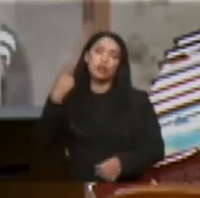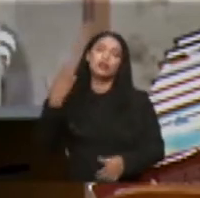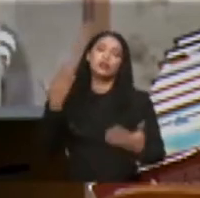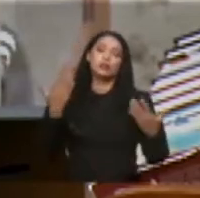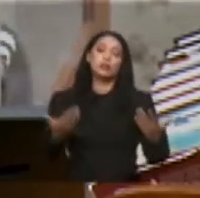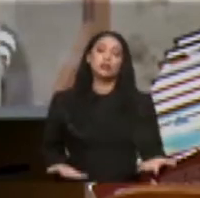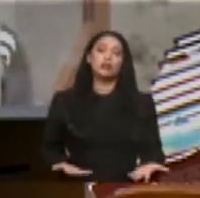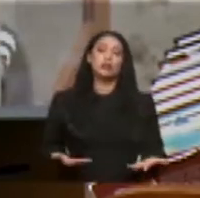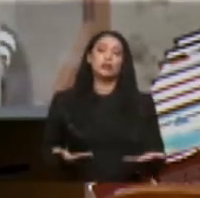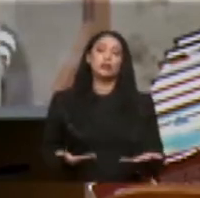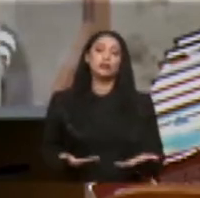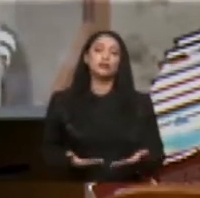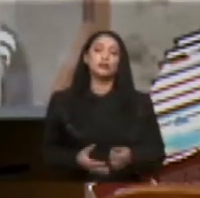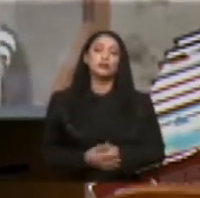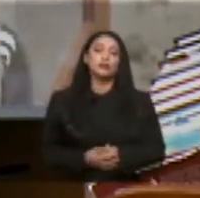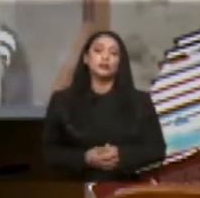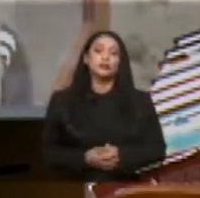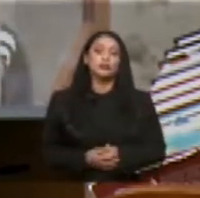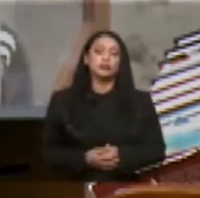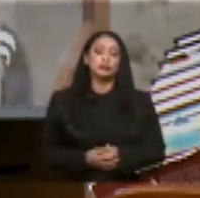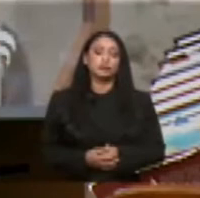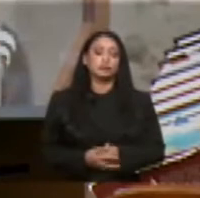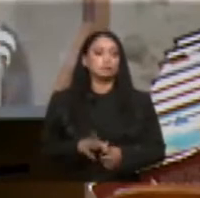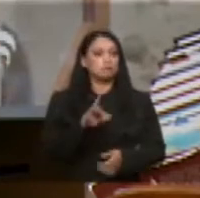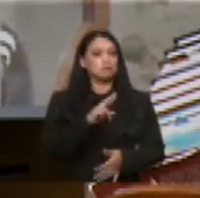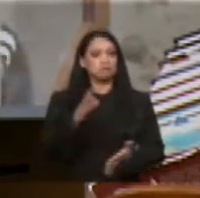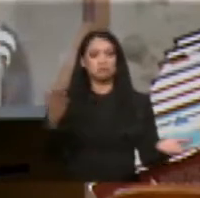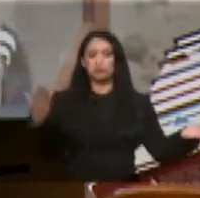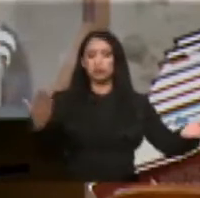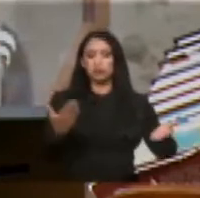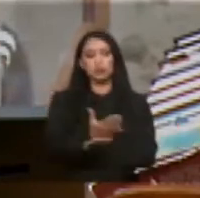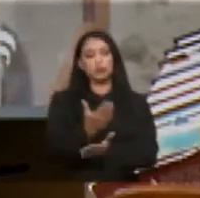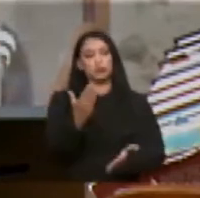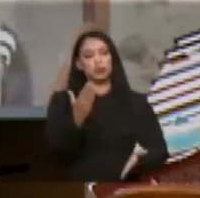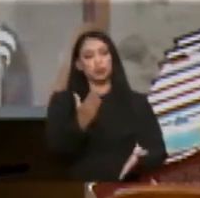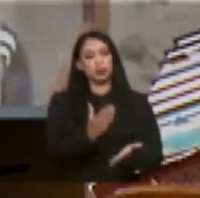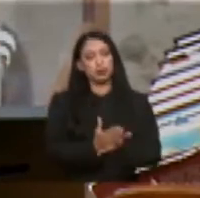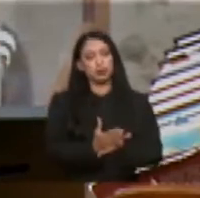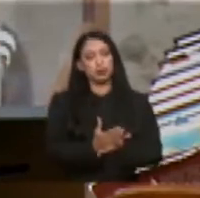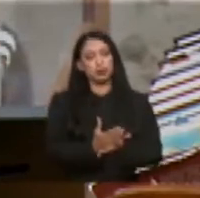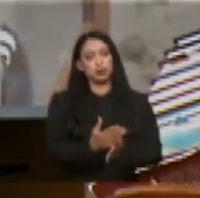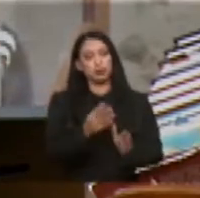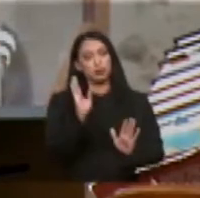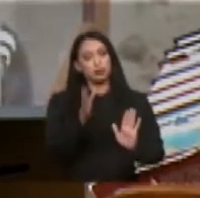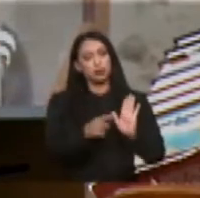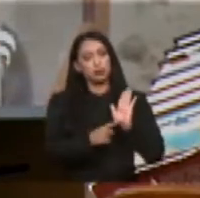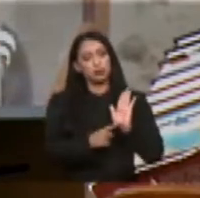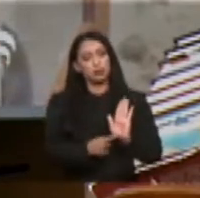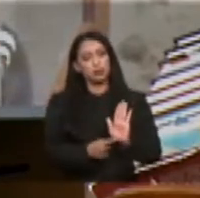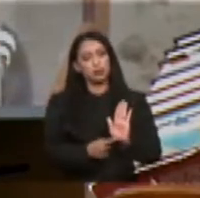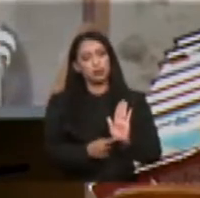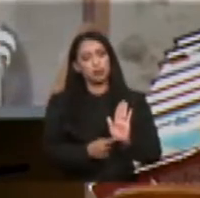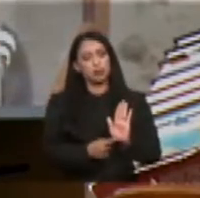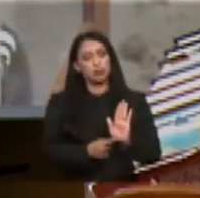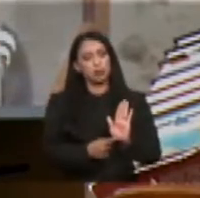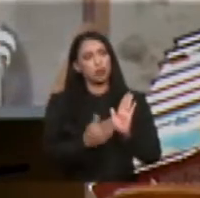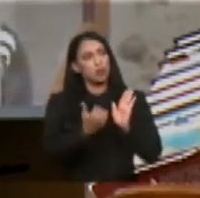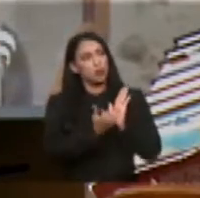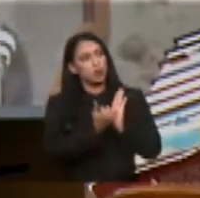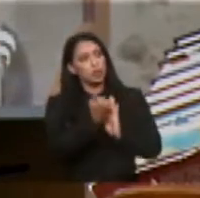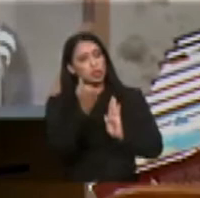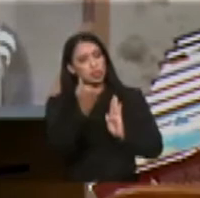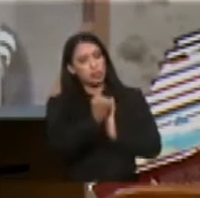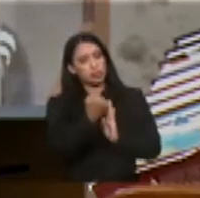vênia parece ser de improcedência nos termos aqui apresentados.